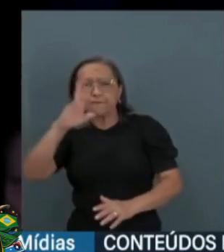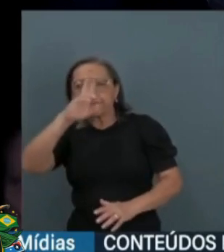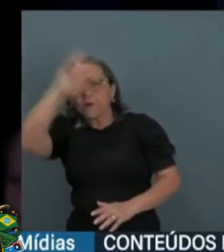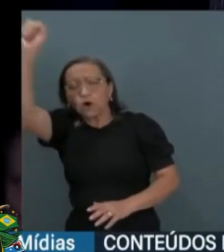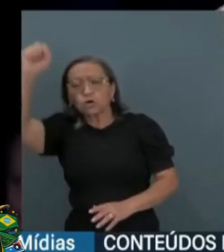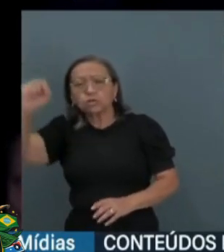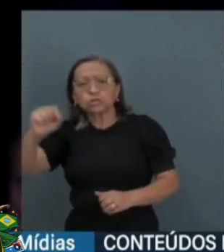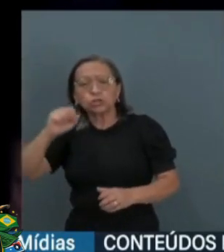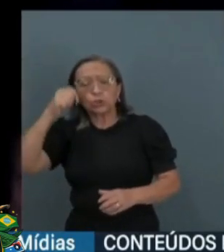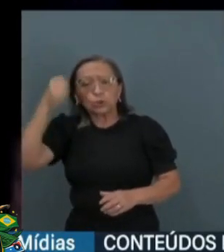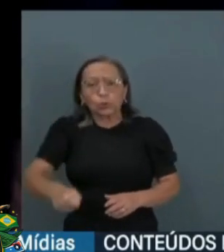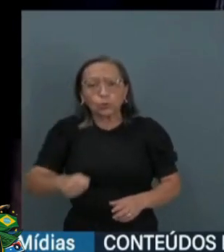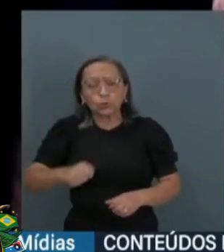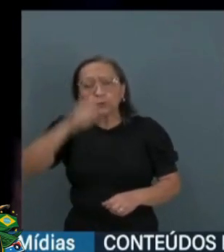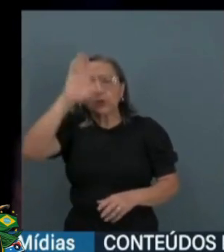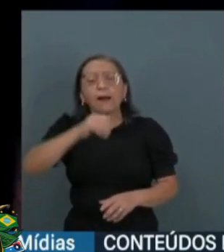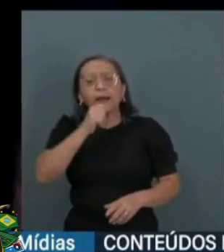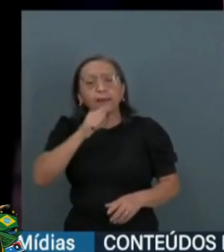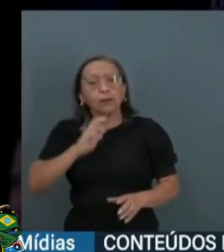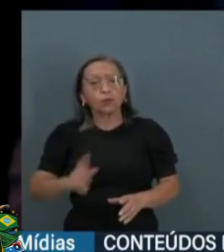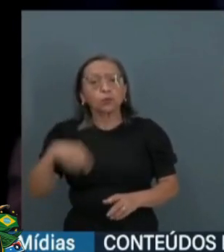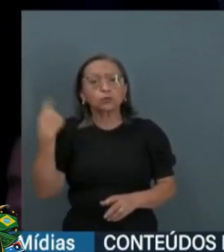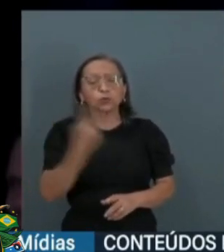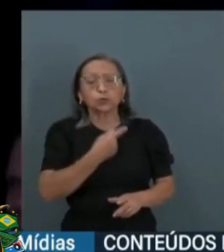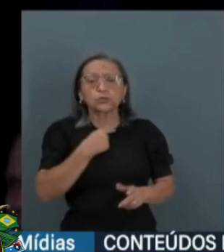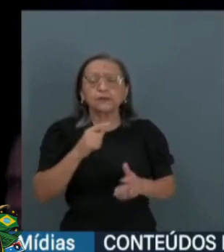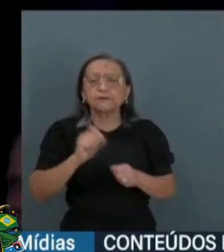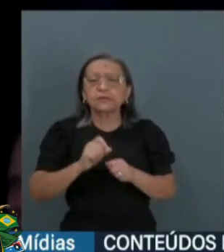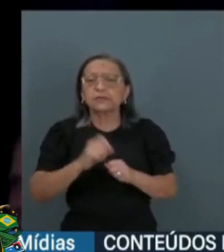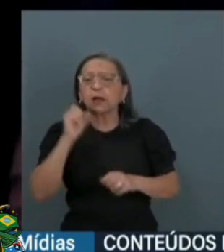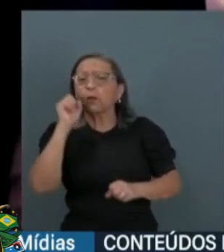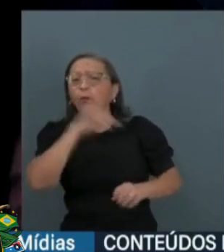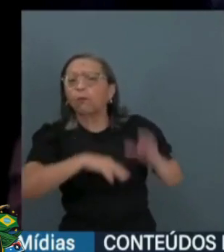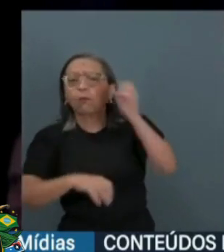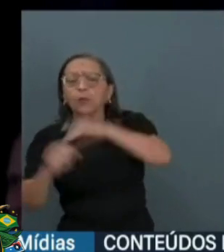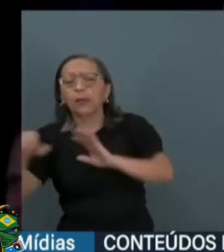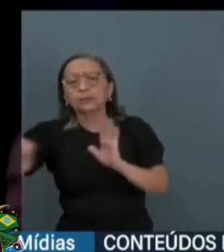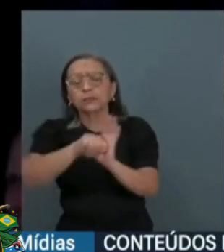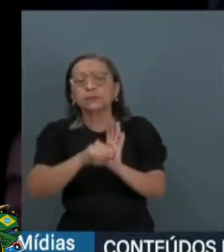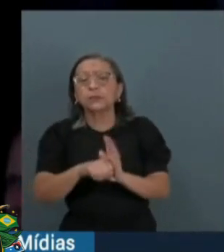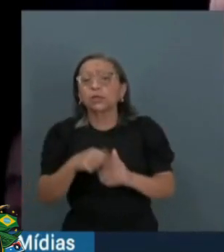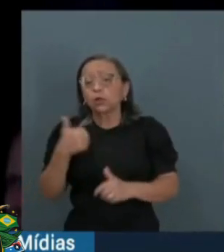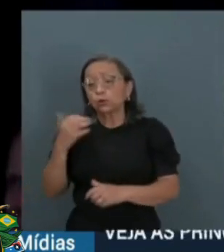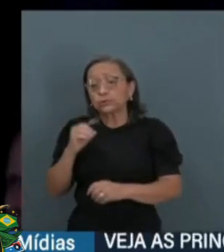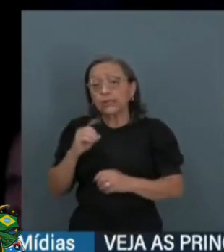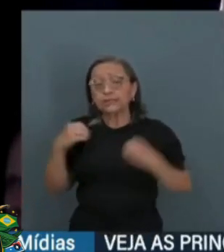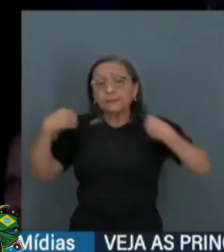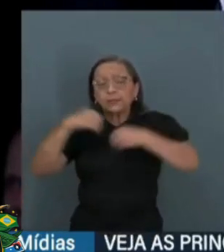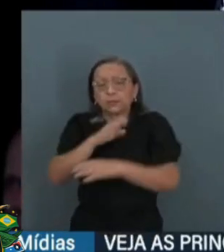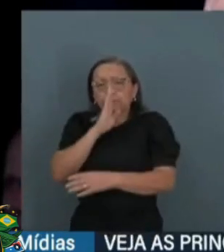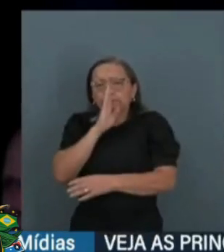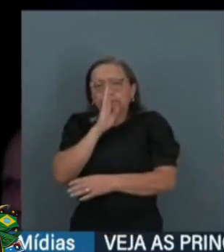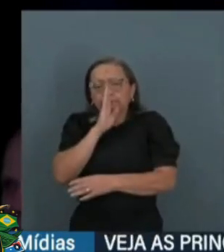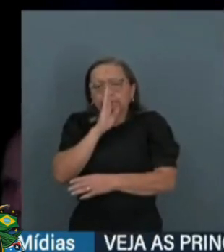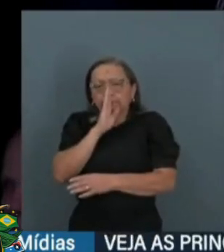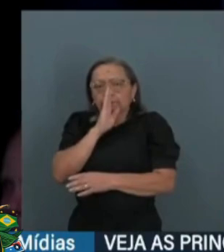ainda está entre nós, cometendo essa quantidade de crimes. E os 10 ministros calados,